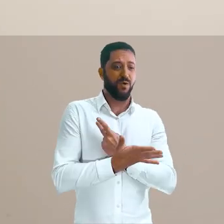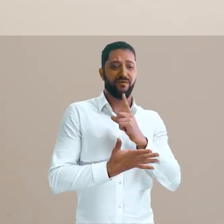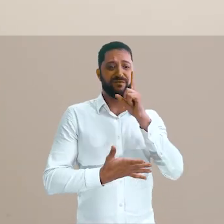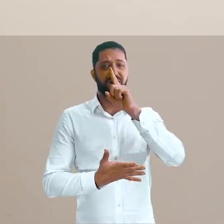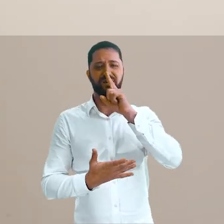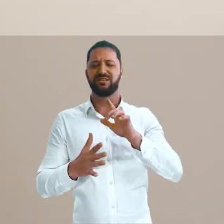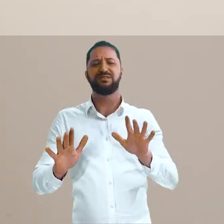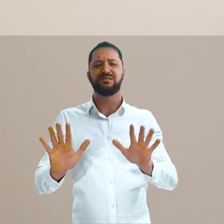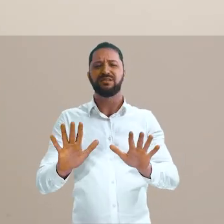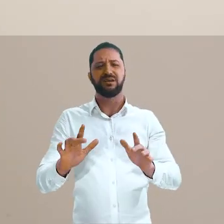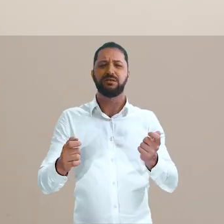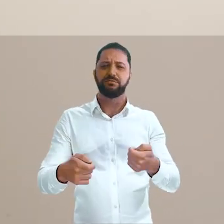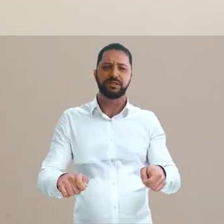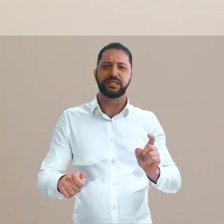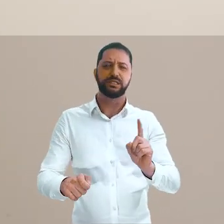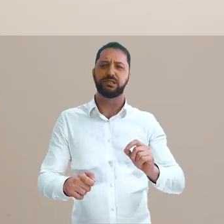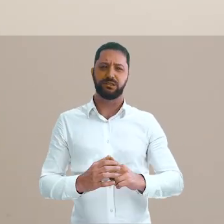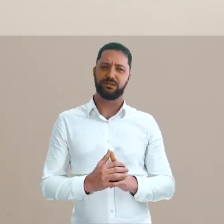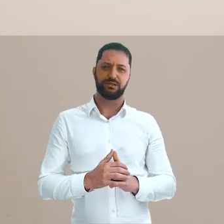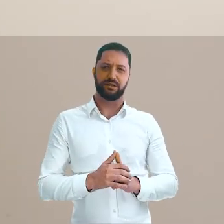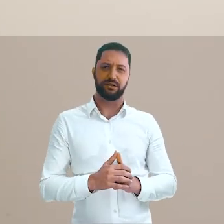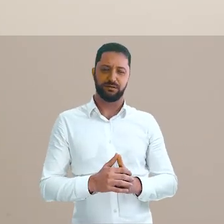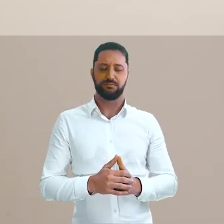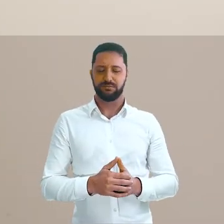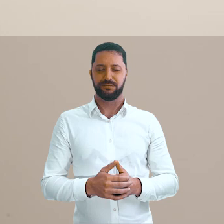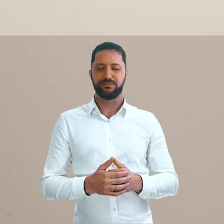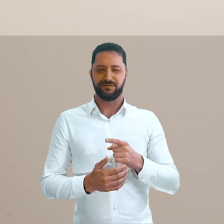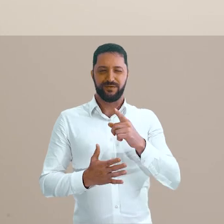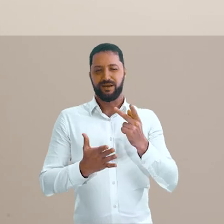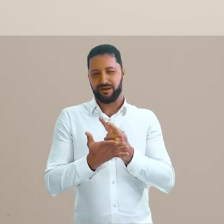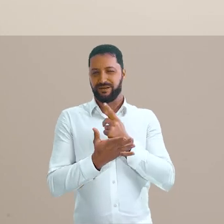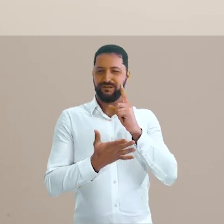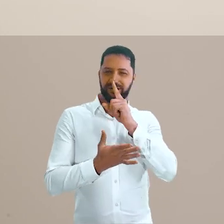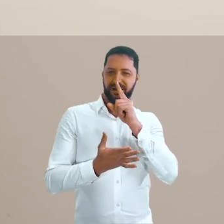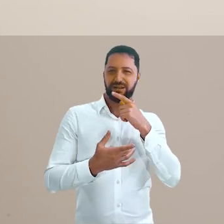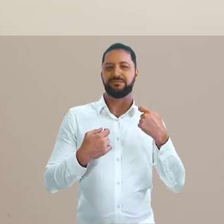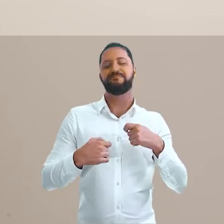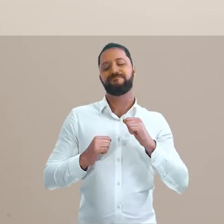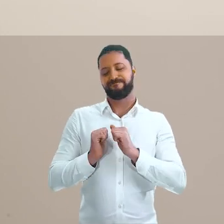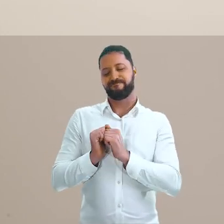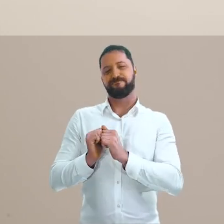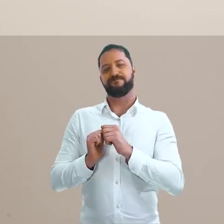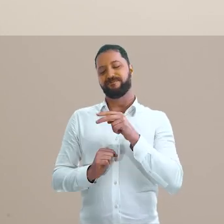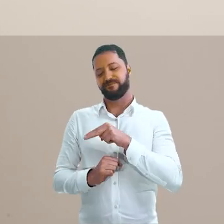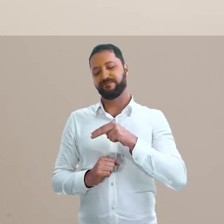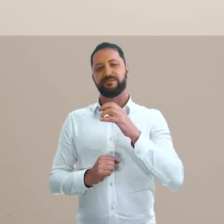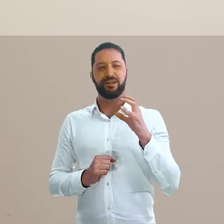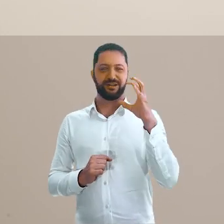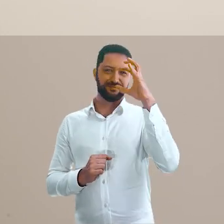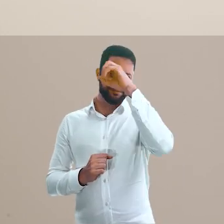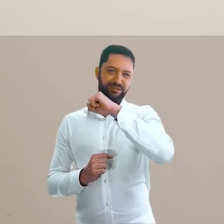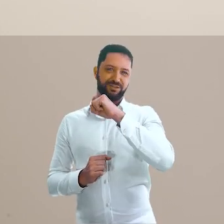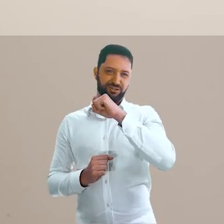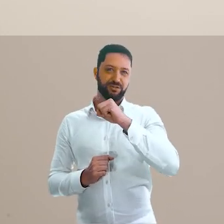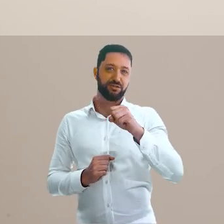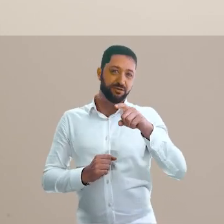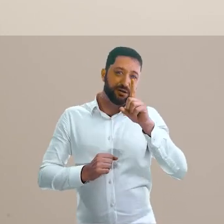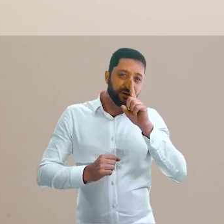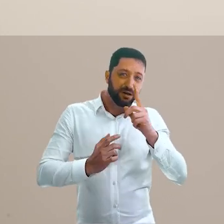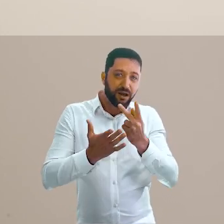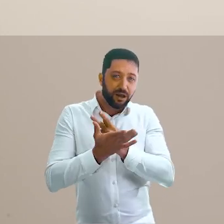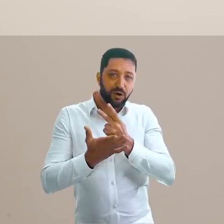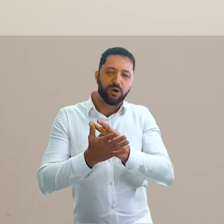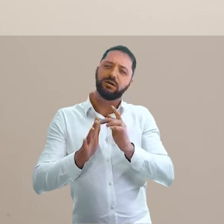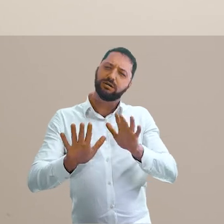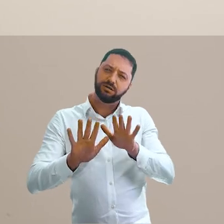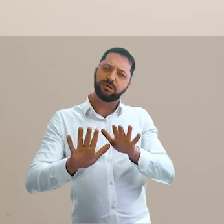de errar, apesar que você vai ter. Mas aprenda com seus erros. Faça do seu erro